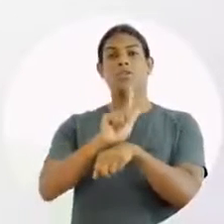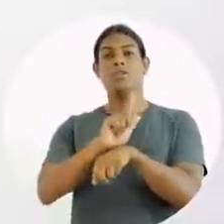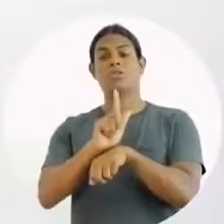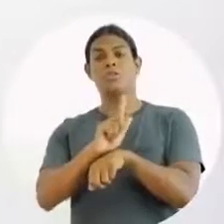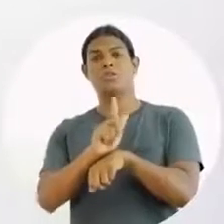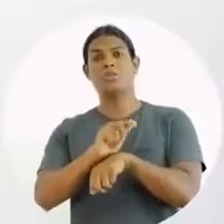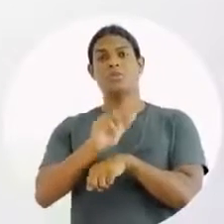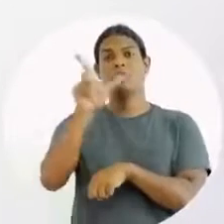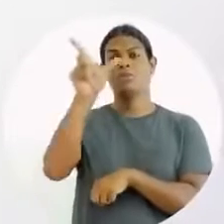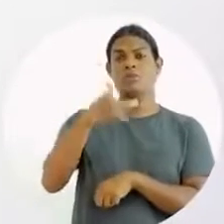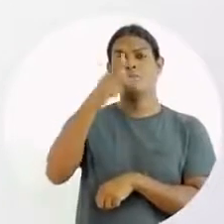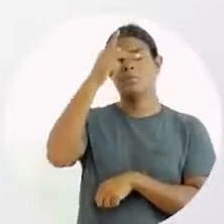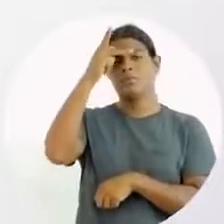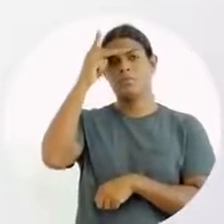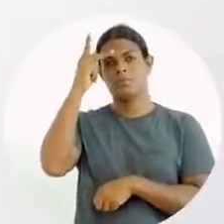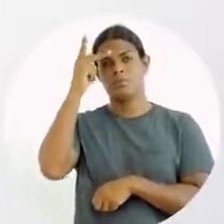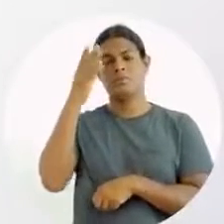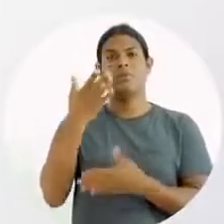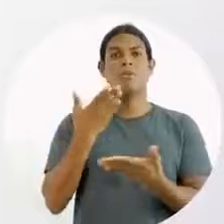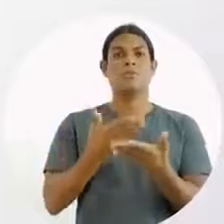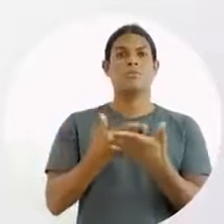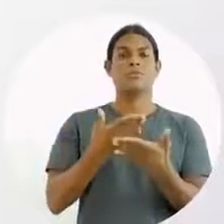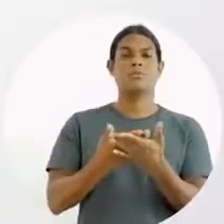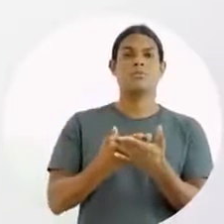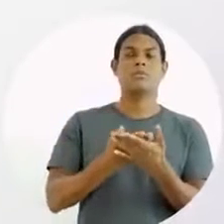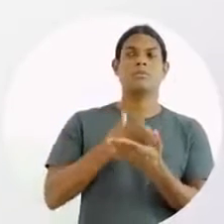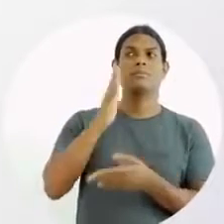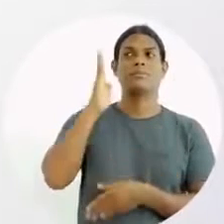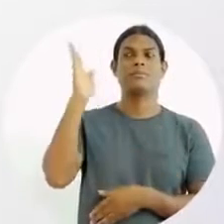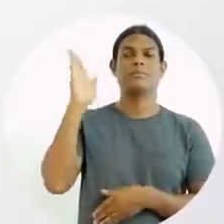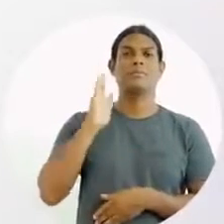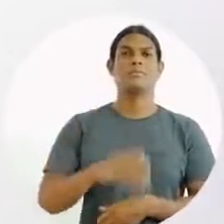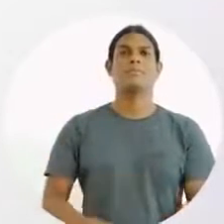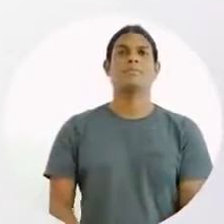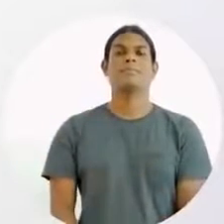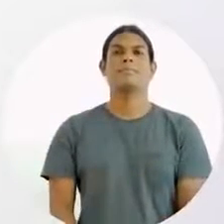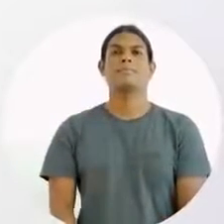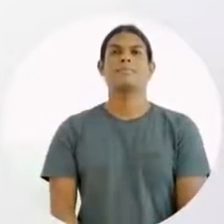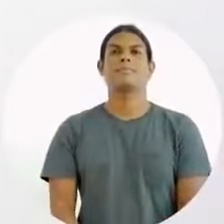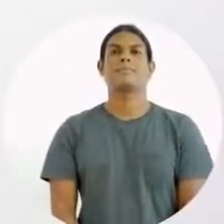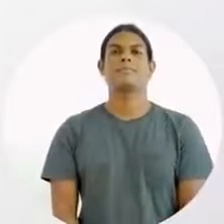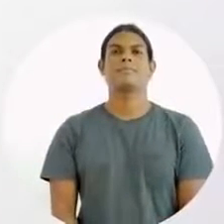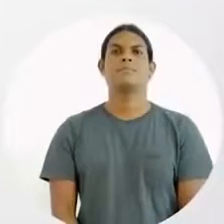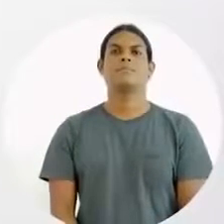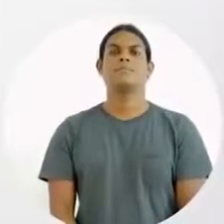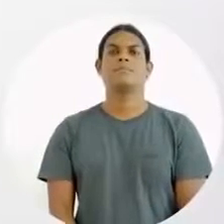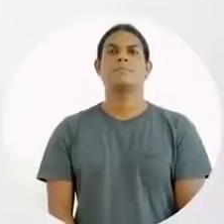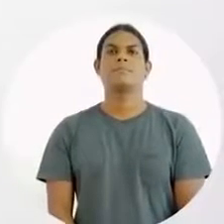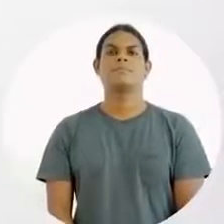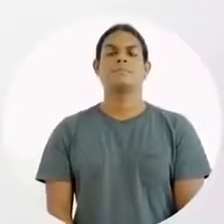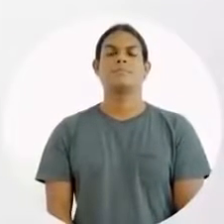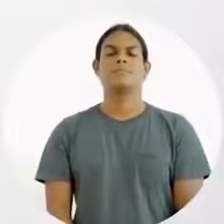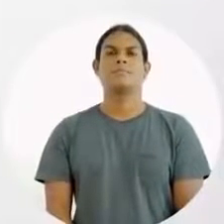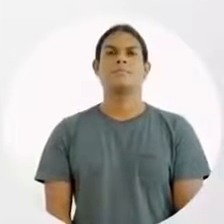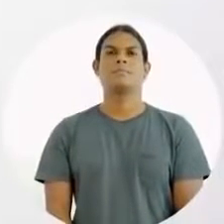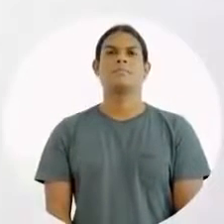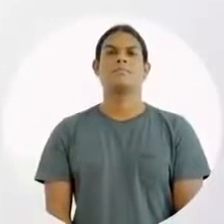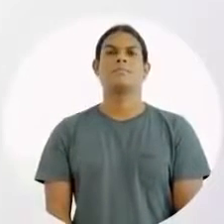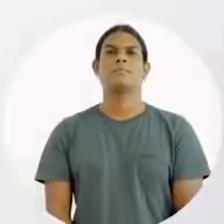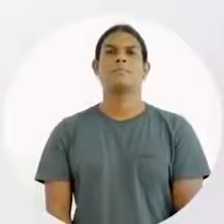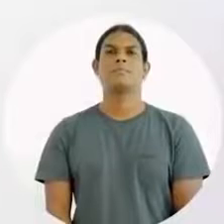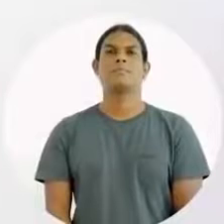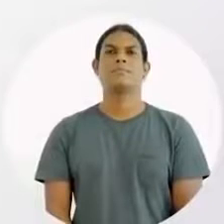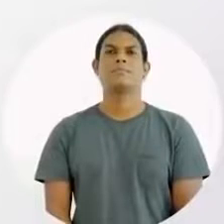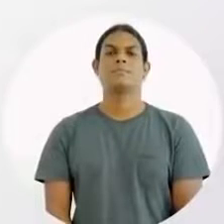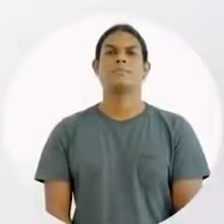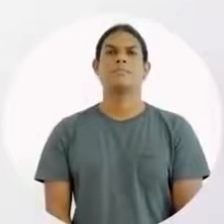abordar alguns temas, entre eles, introdução à organização, ambiente organizacional, pessoas